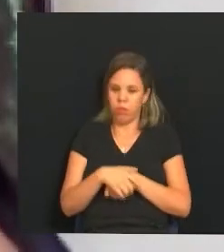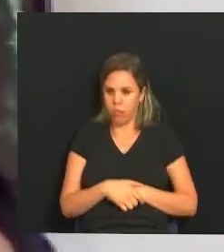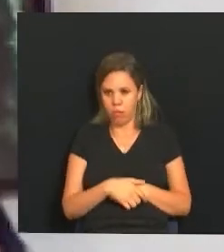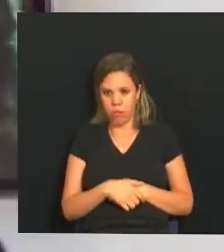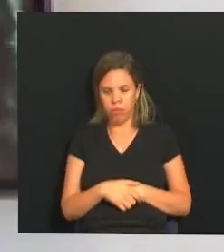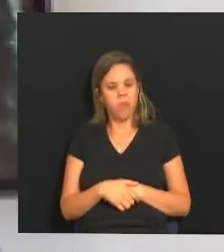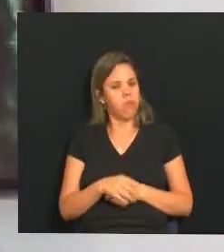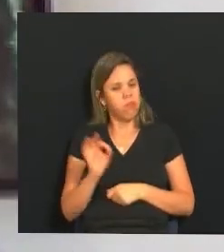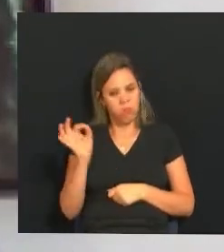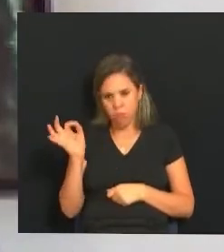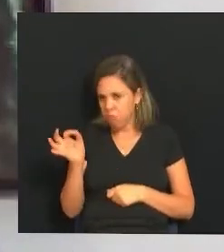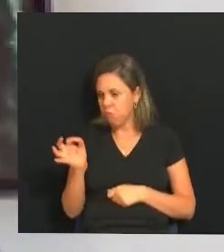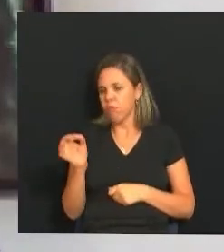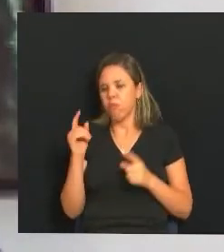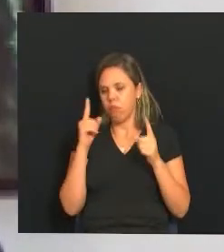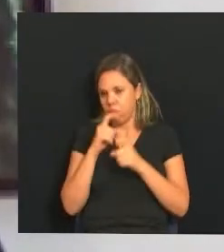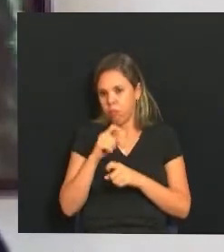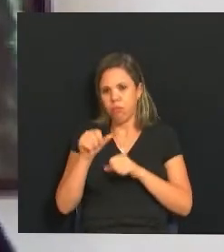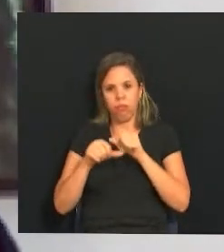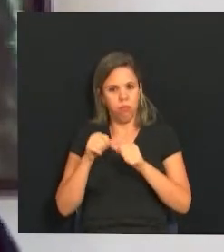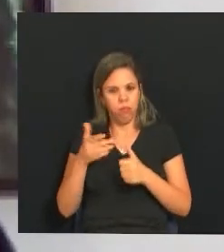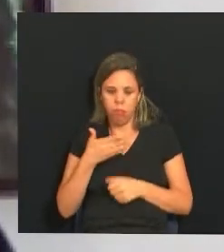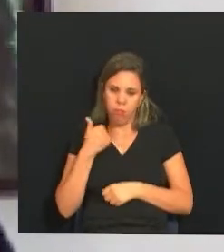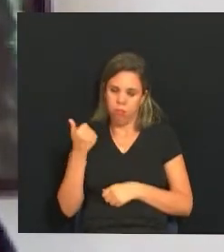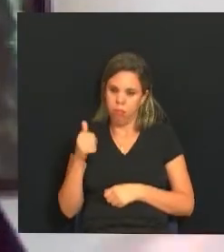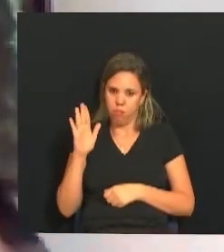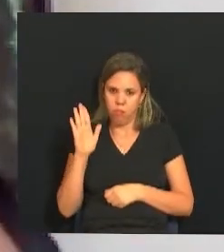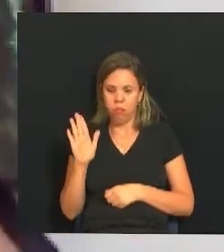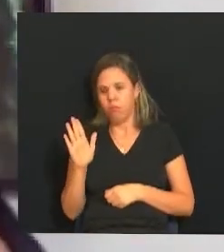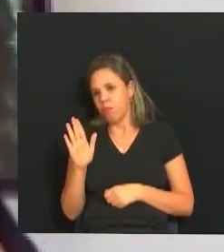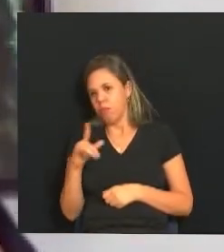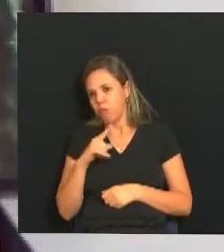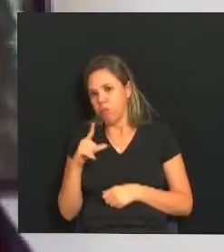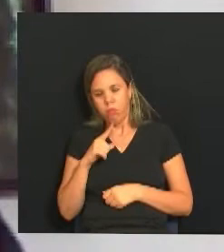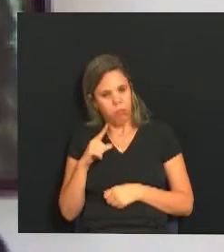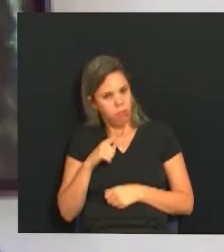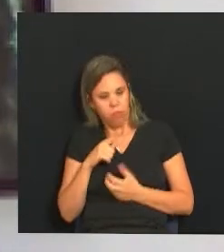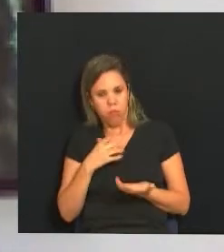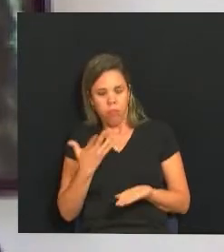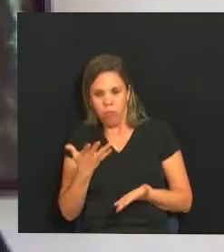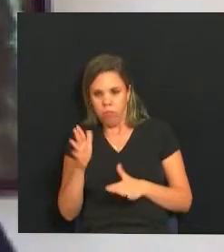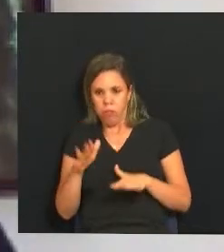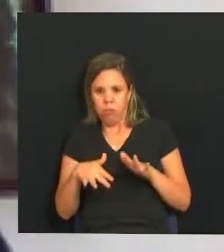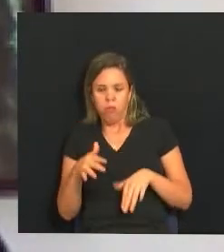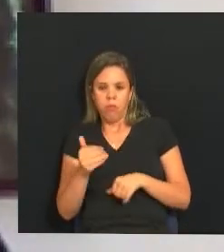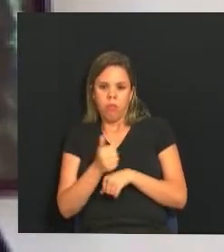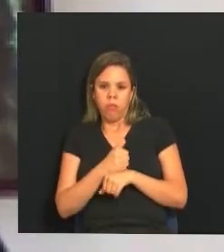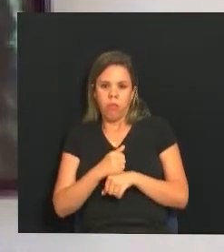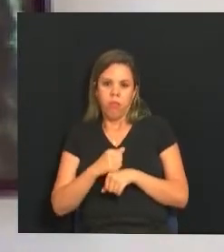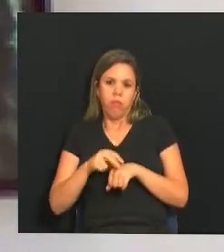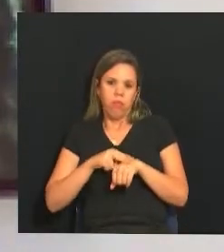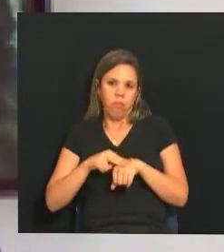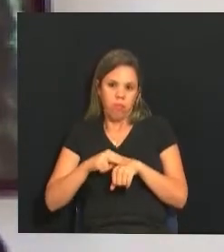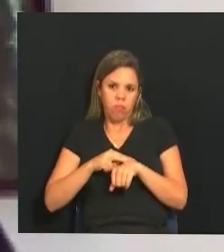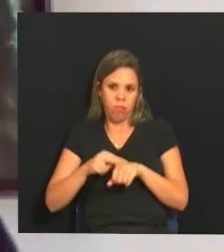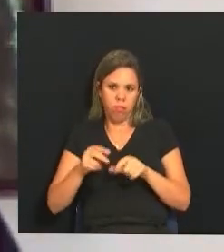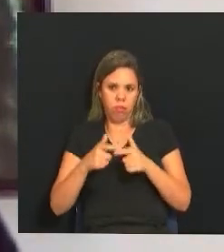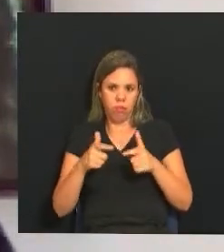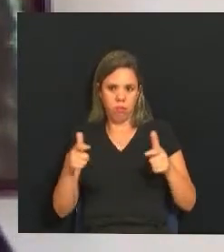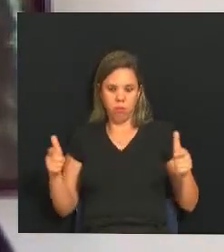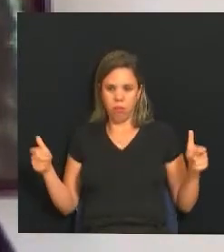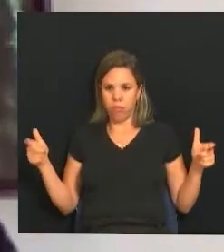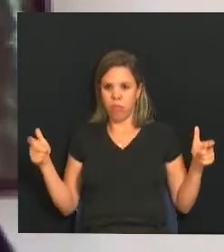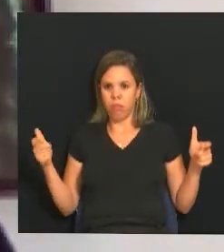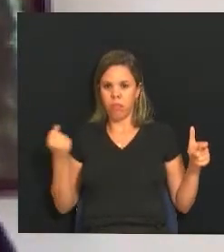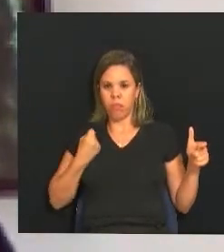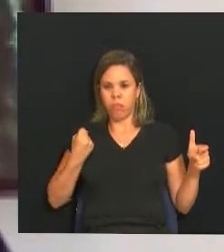isso, realmente, a complexidade muda. Mas a gente tem vantagens, né? A gente tem uma área verde muito grande, a gente tem um